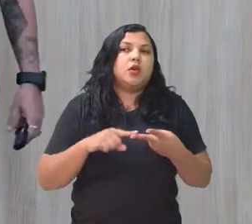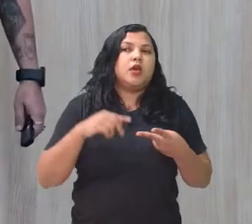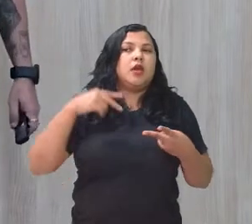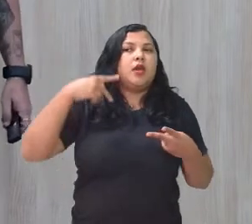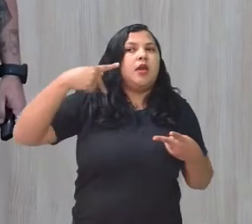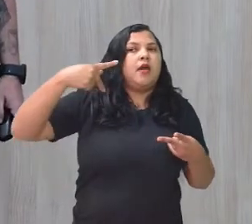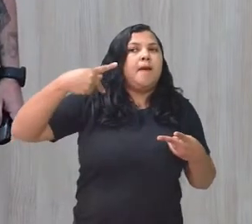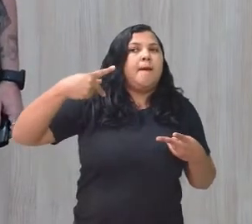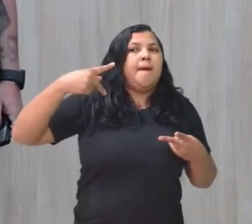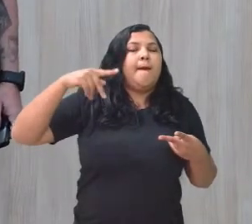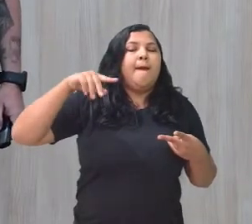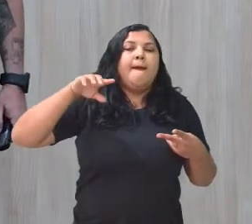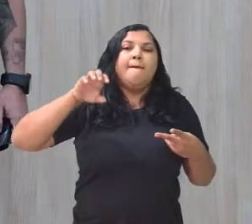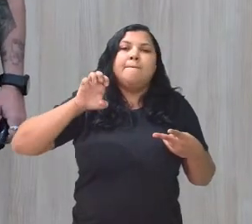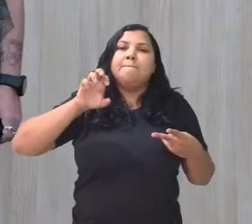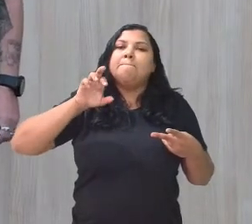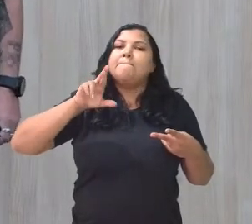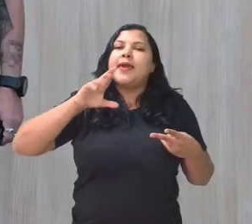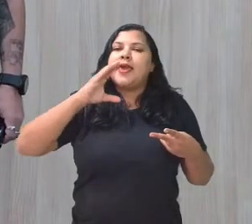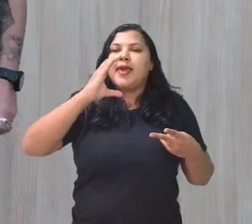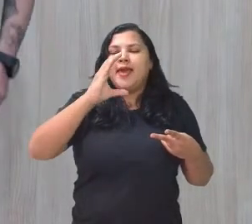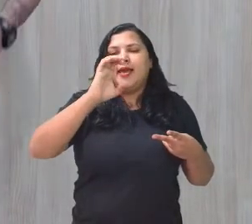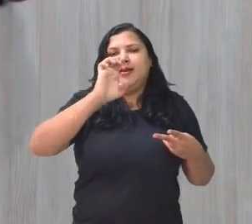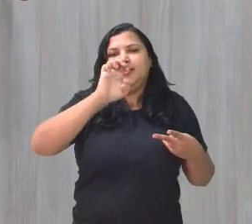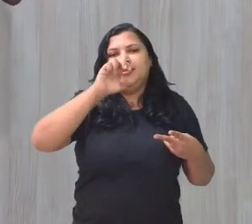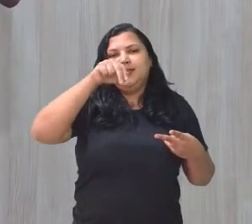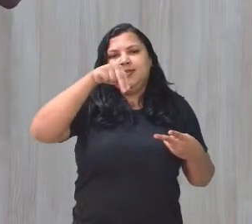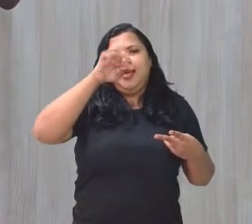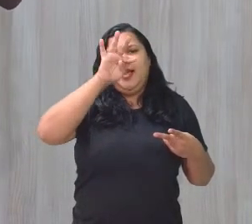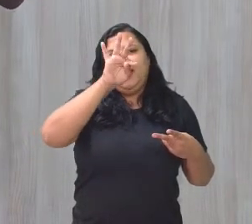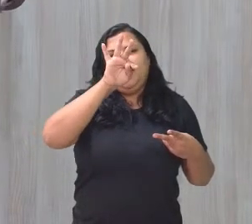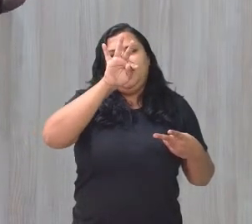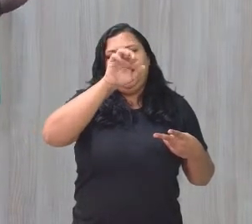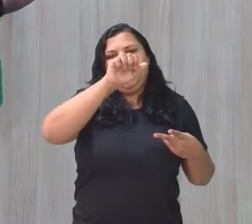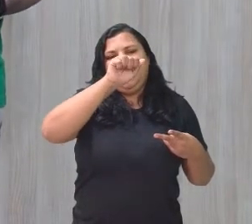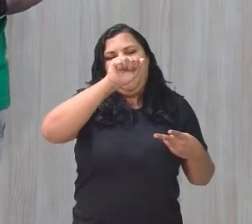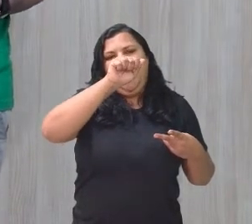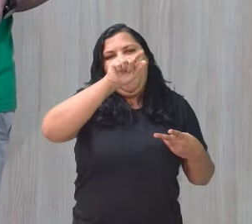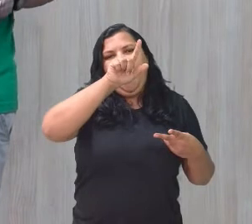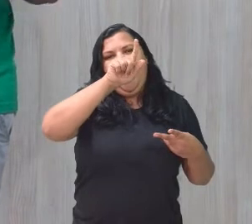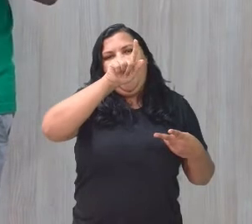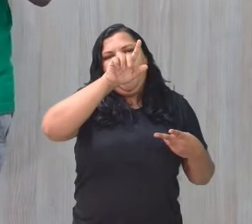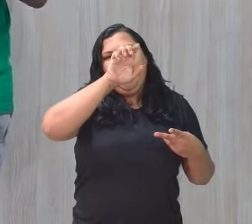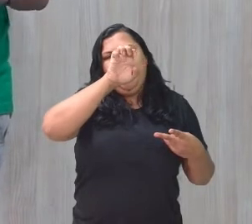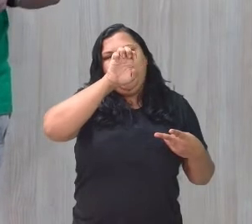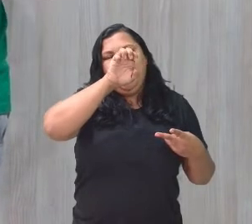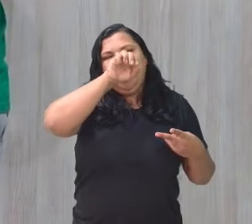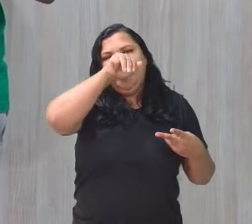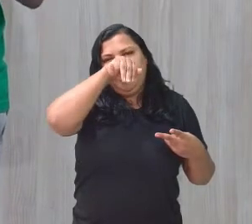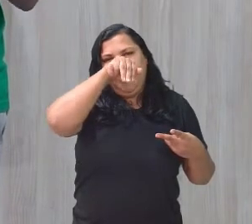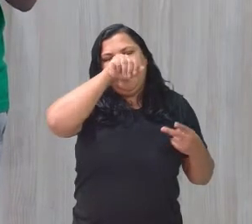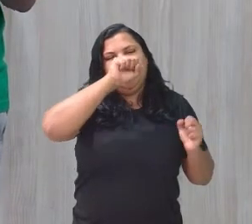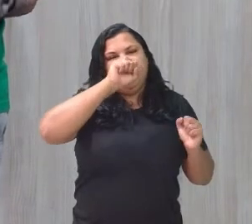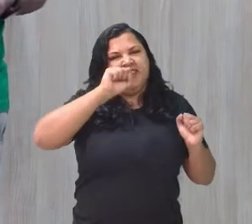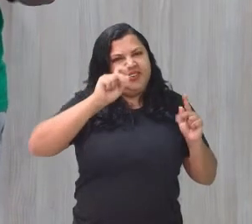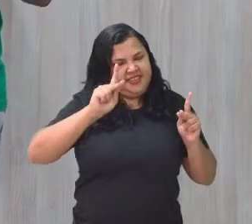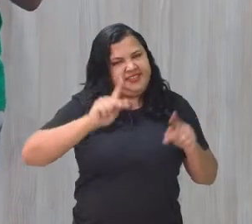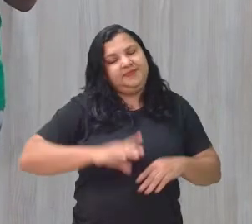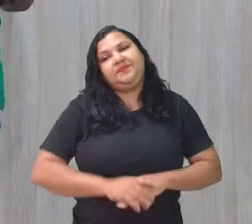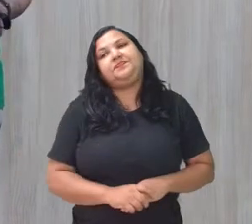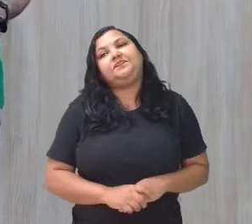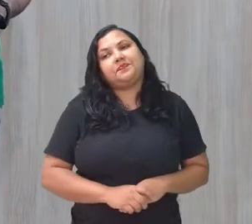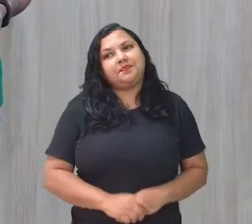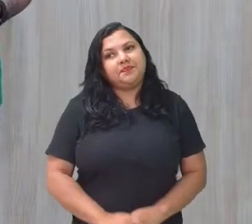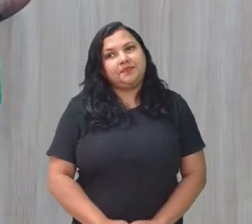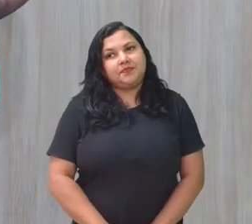ou percentagem. Então, tanto porcentagem como percentagem significa que são partes ou porções